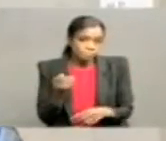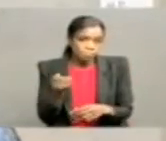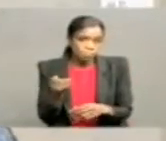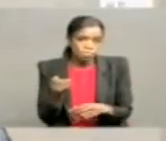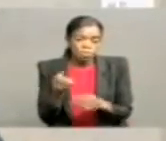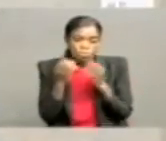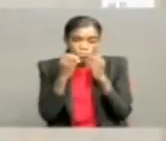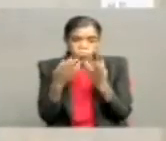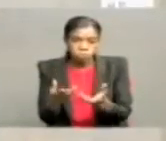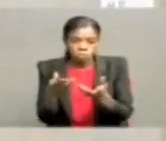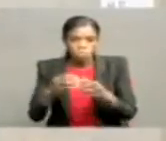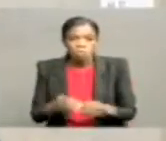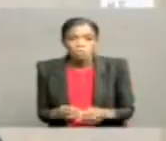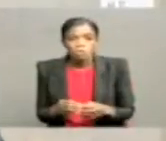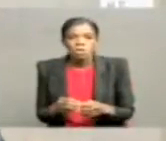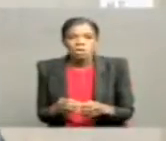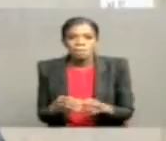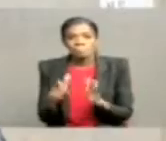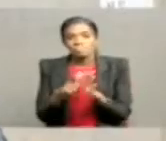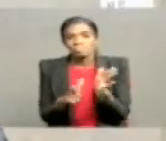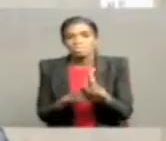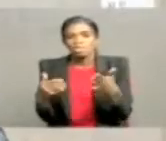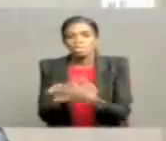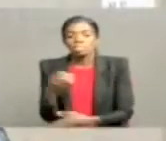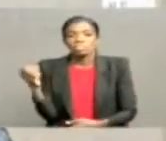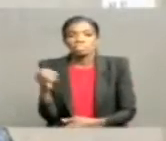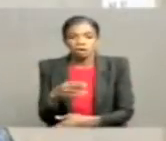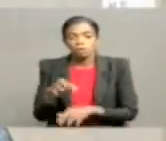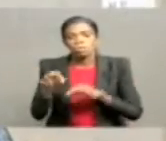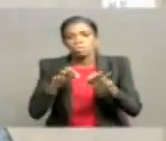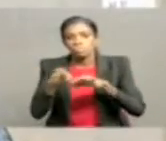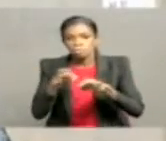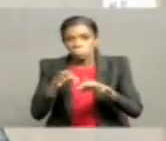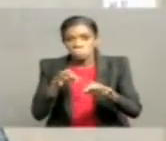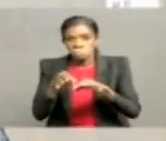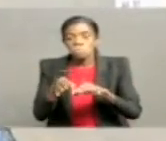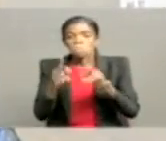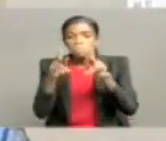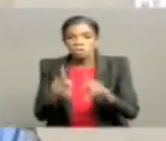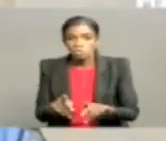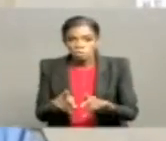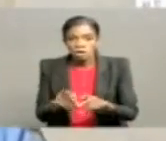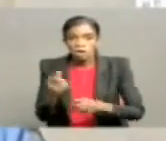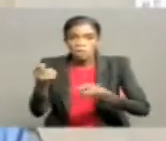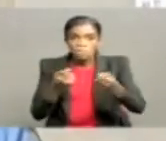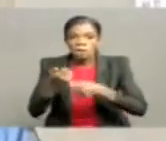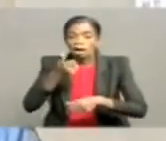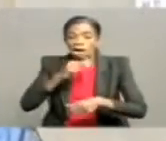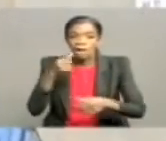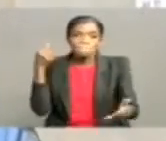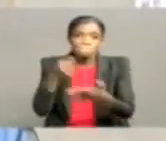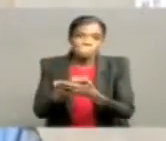luz daquilo que é o novo Código Penal, é, portanto, o crime de condução sob estado de embriaguez.